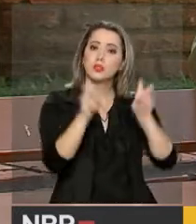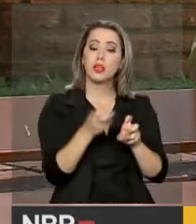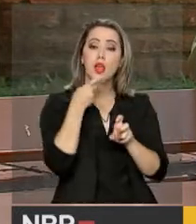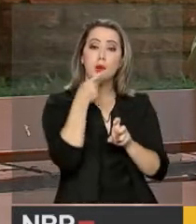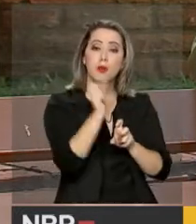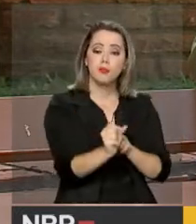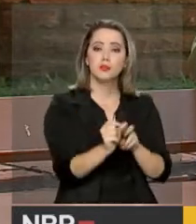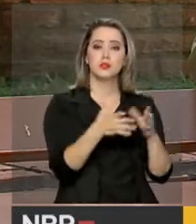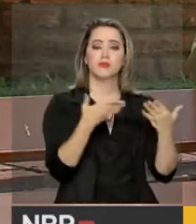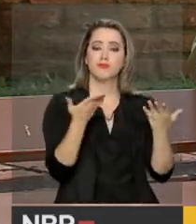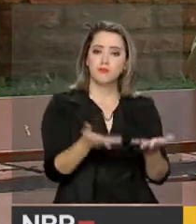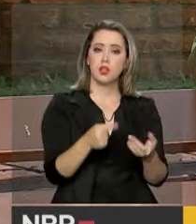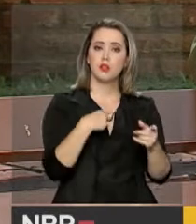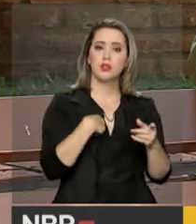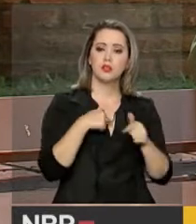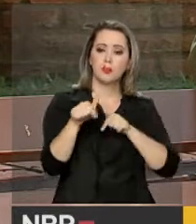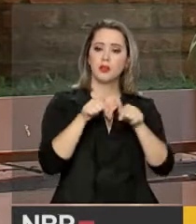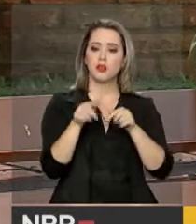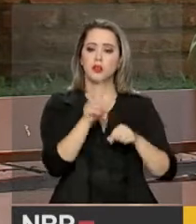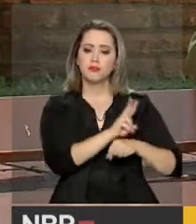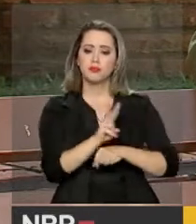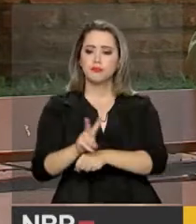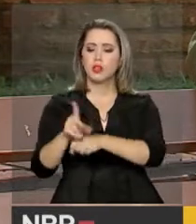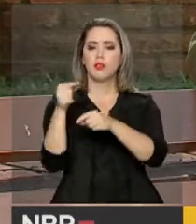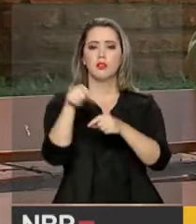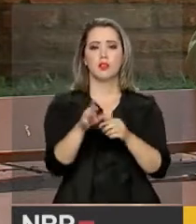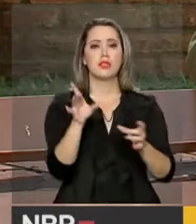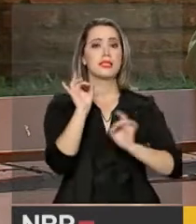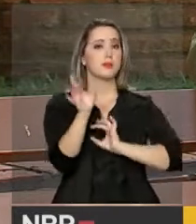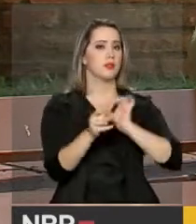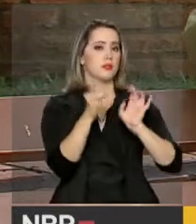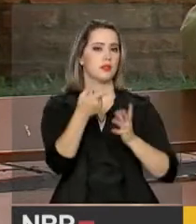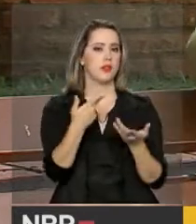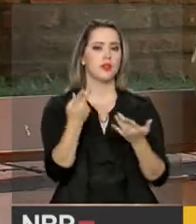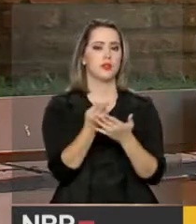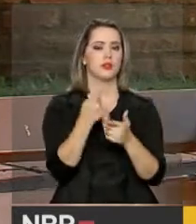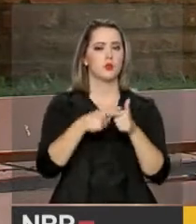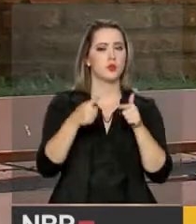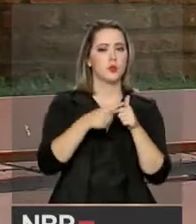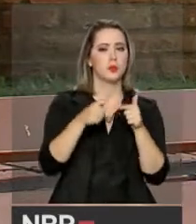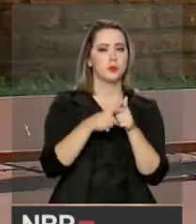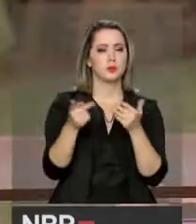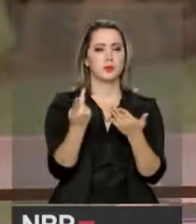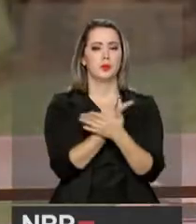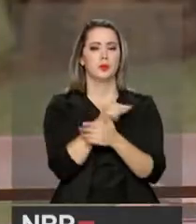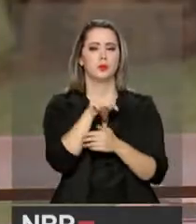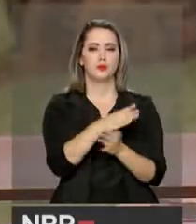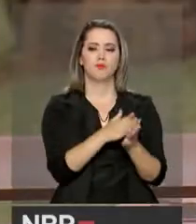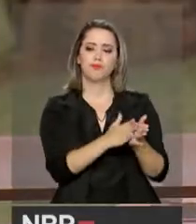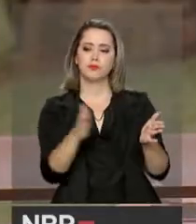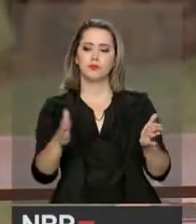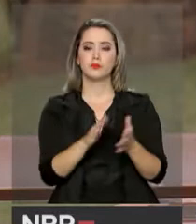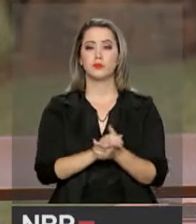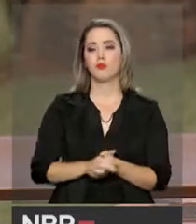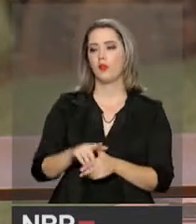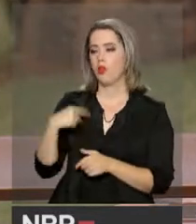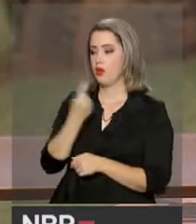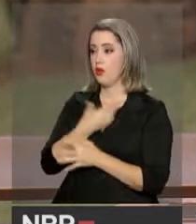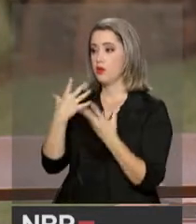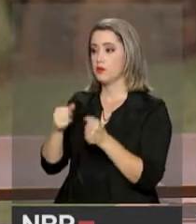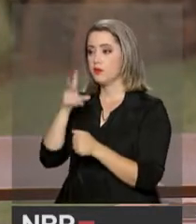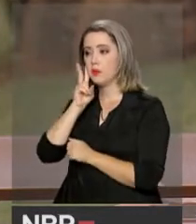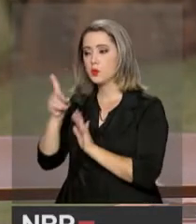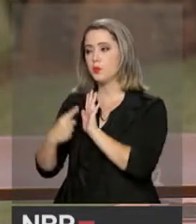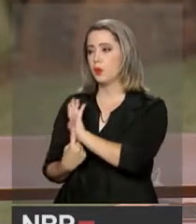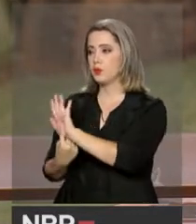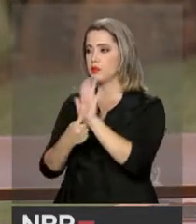mais sobre o assunto e também fazer operativos especiais em relação aos problemas que estão chamando mais atenção no período. Pegando esse gancho, vamos mostrar então para